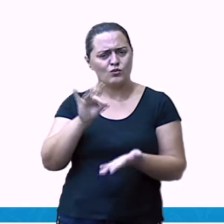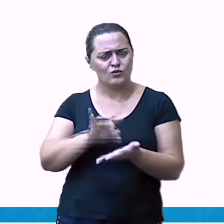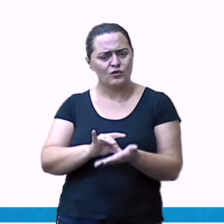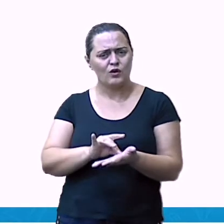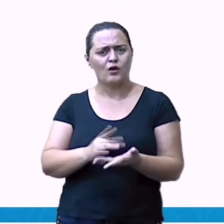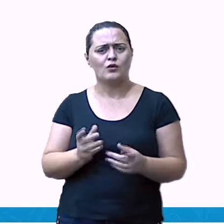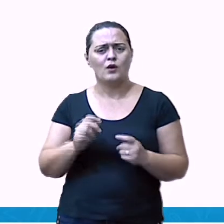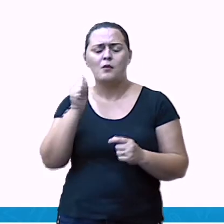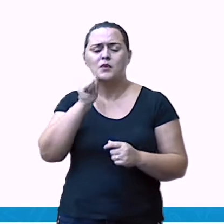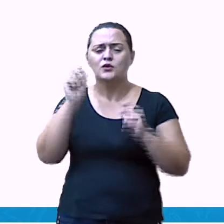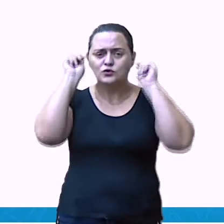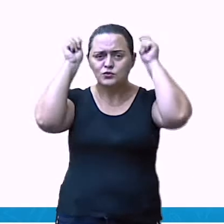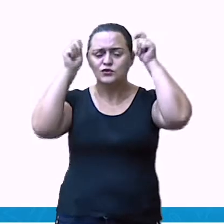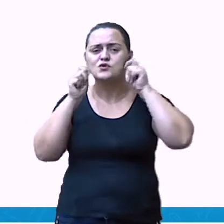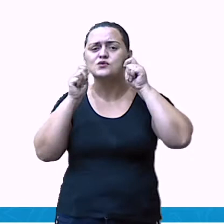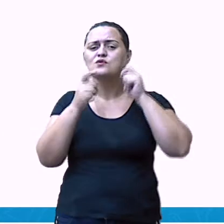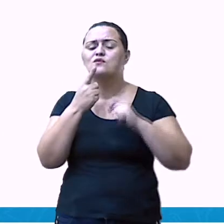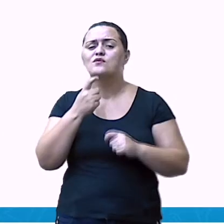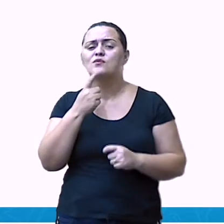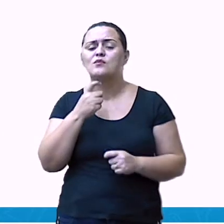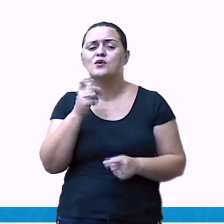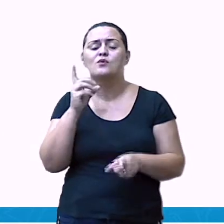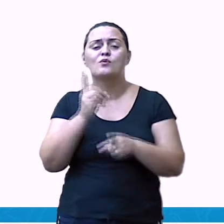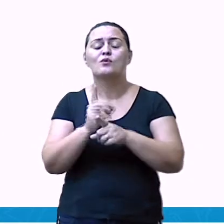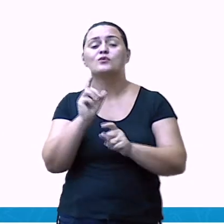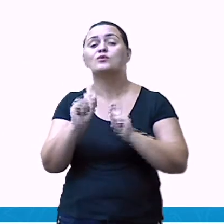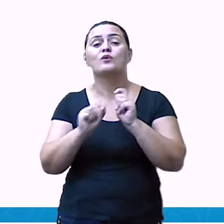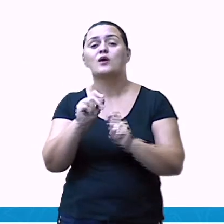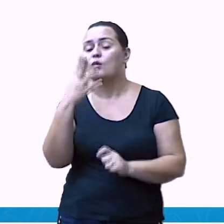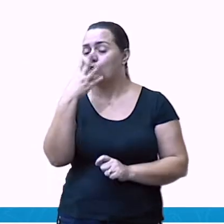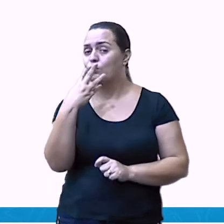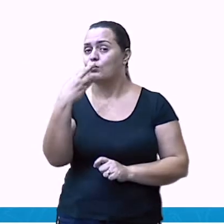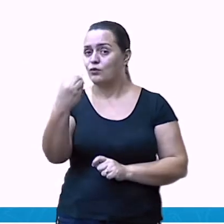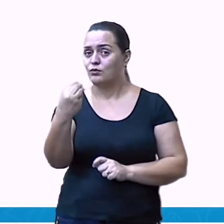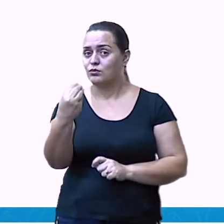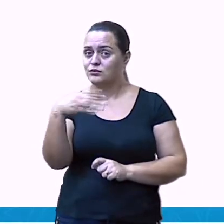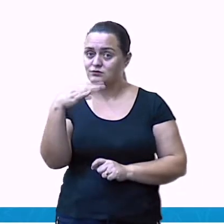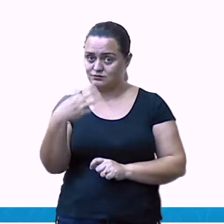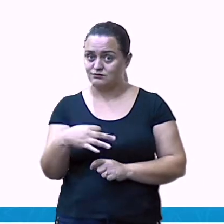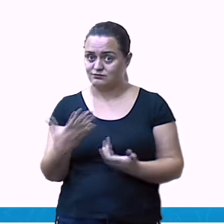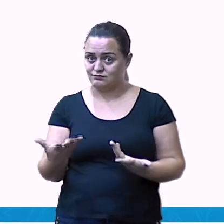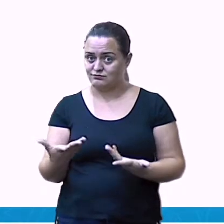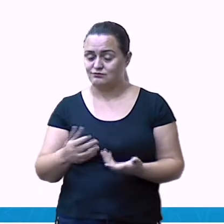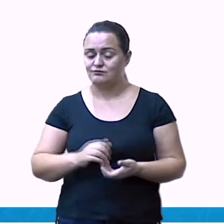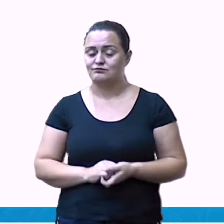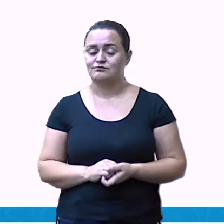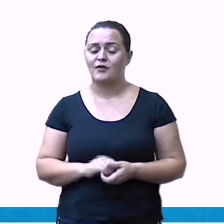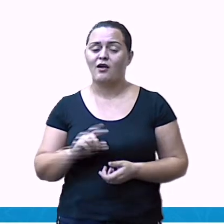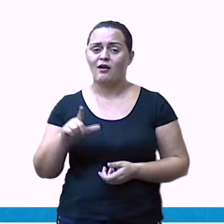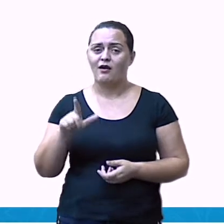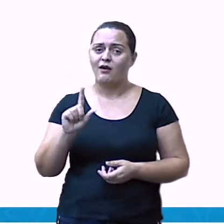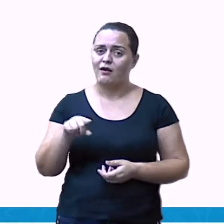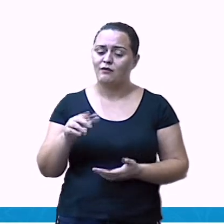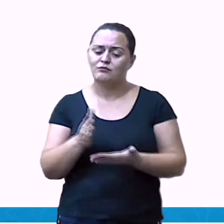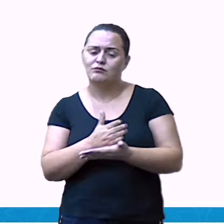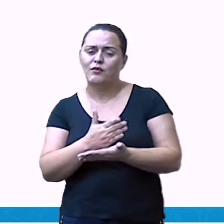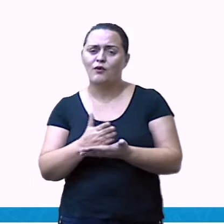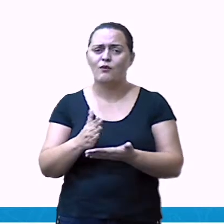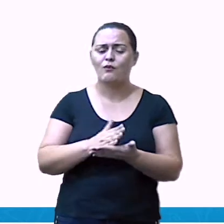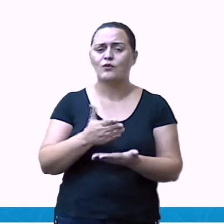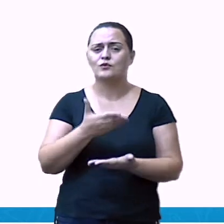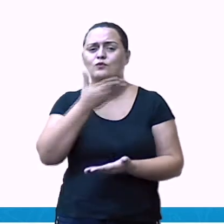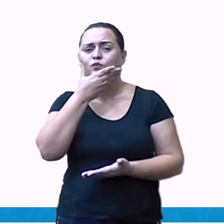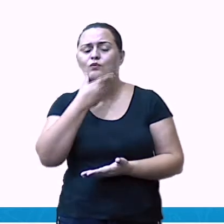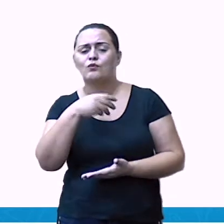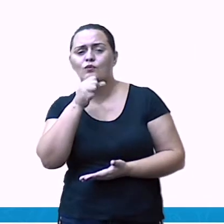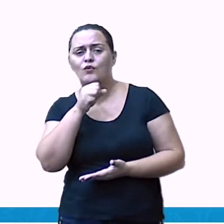Chapeuzinho Vermelho encontra uma girafa? Não, ela encontra o lobo, né? Então, são elementos que o